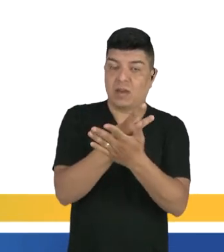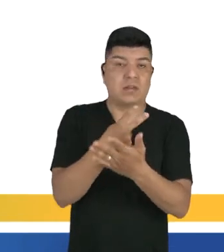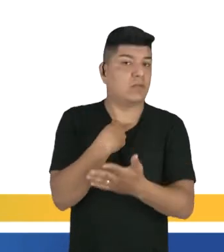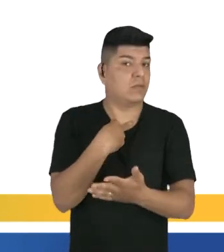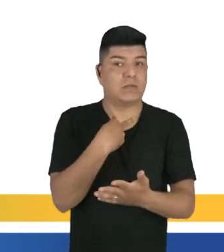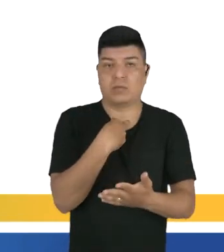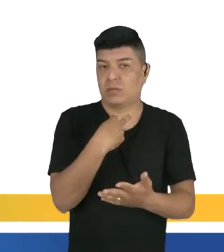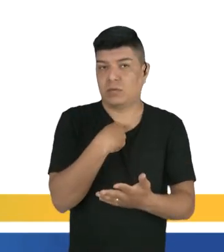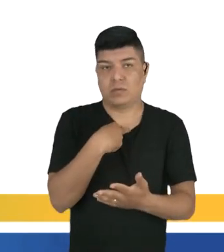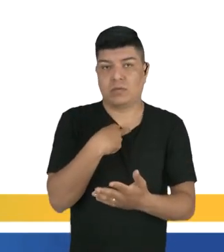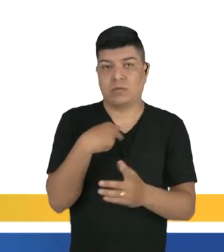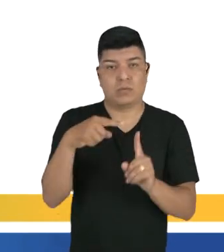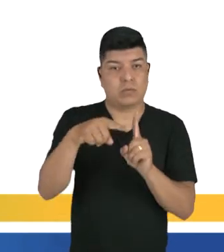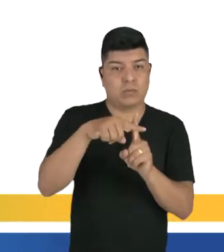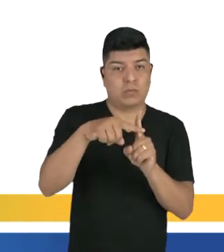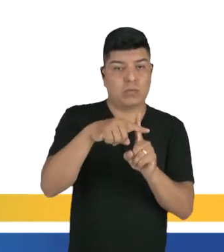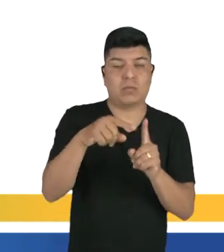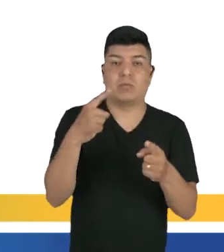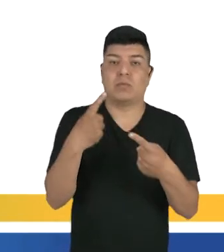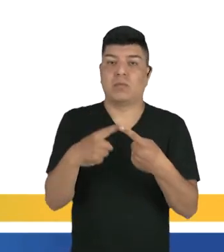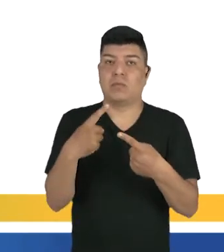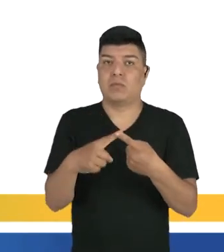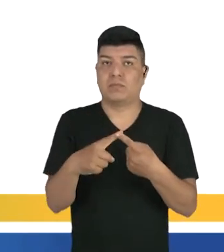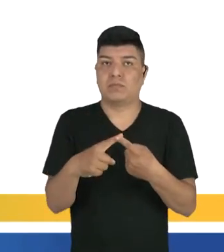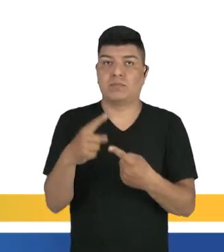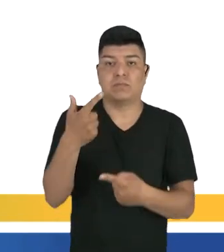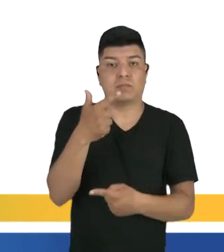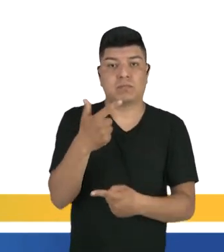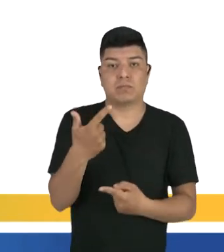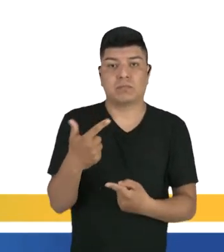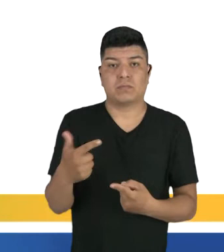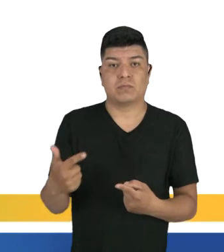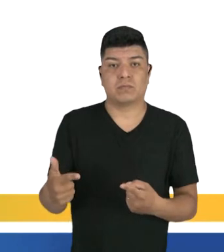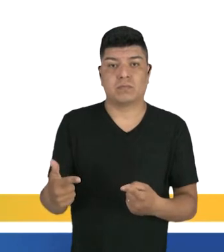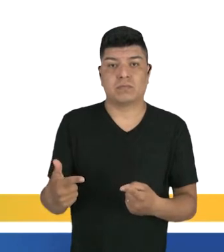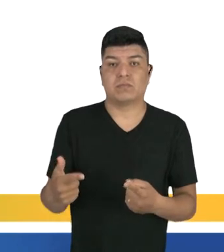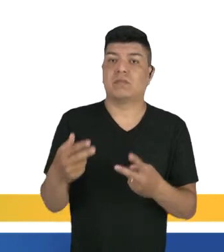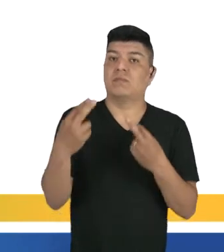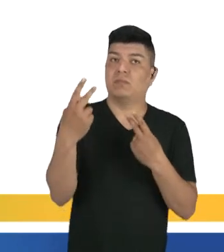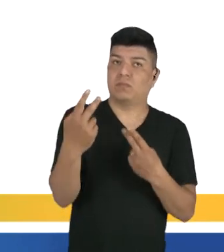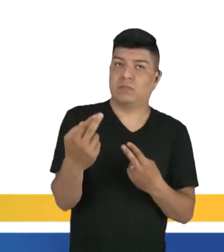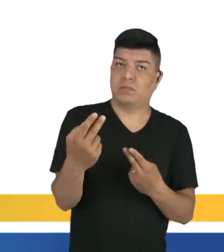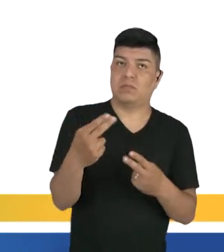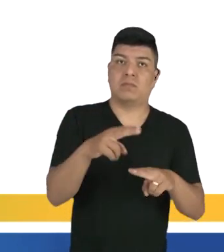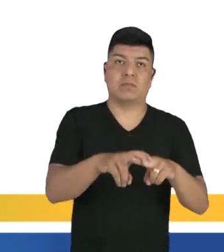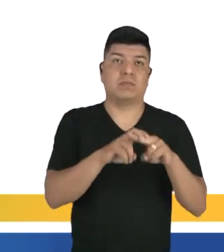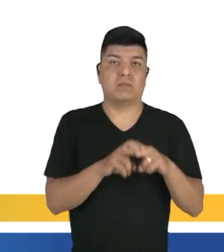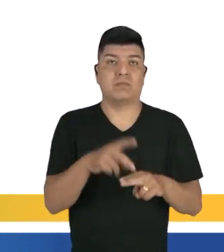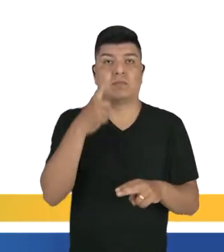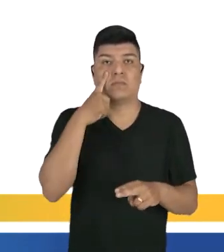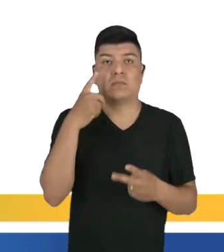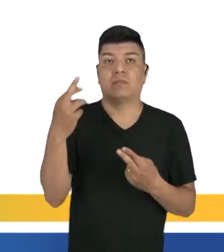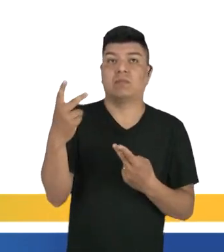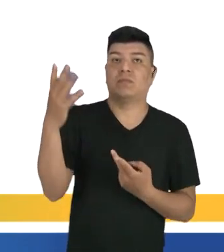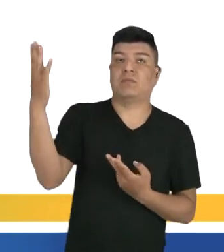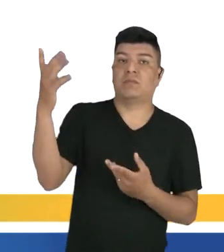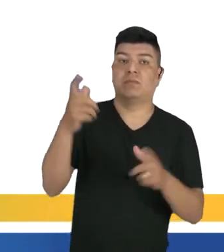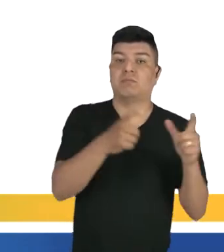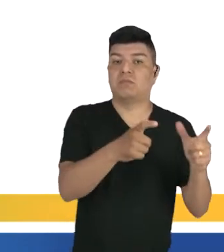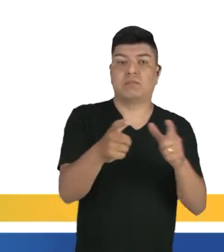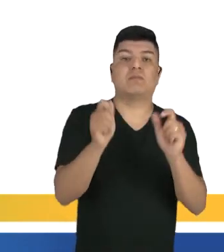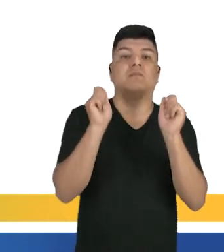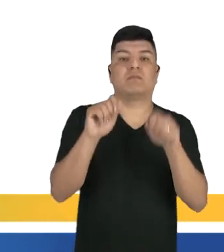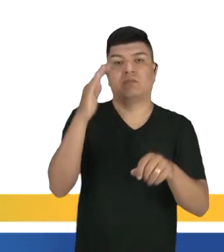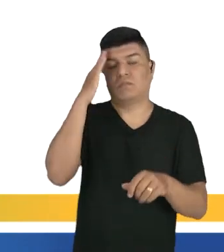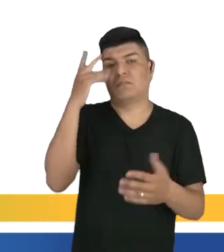não posso fazer essa soma em nenhuma hipótese. Por quê? Porque nós não temos radicais semelhantes. Então, se você vê essa igualdade em algum lugar,